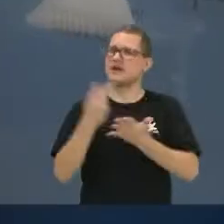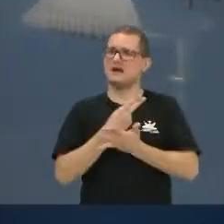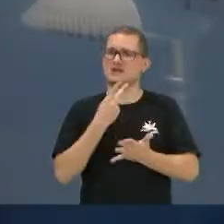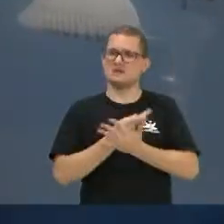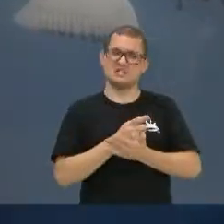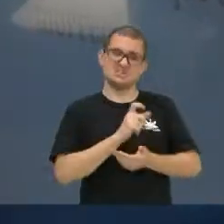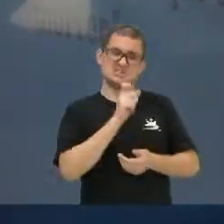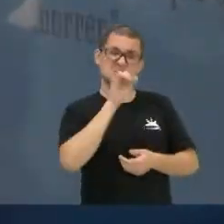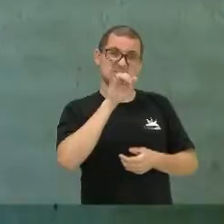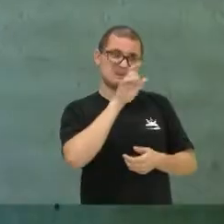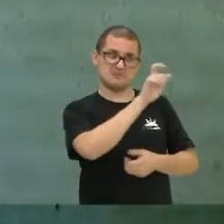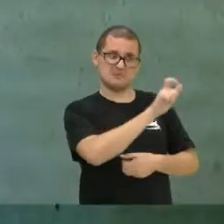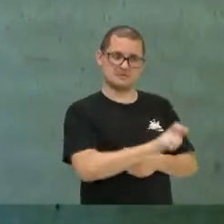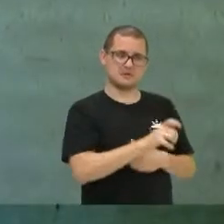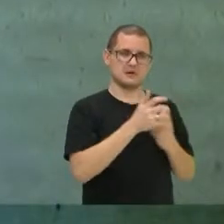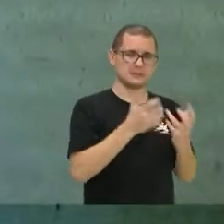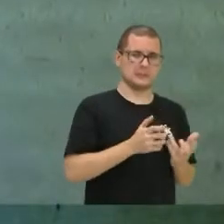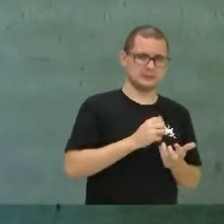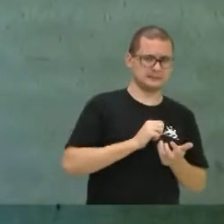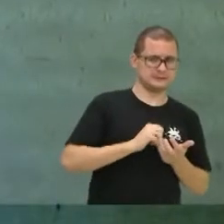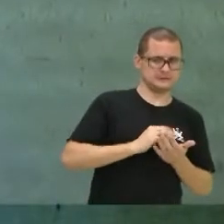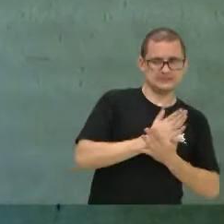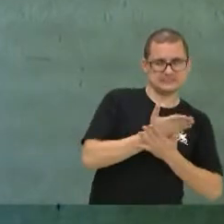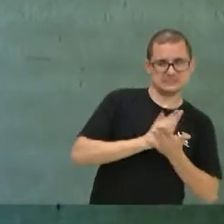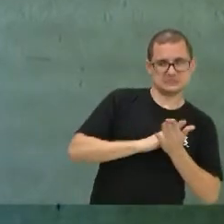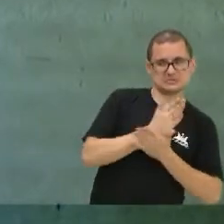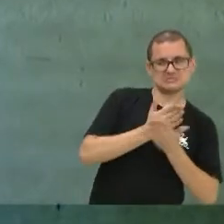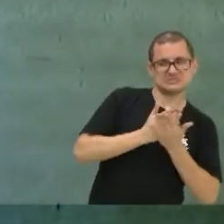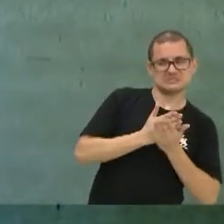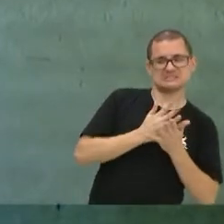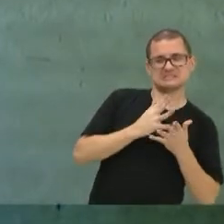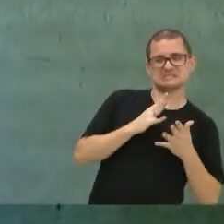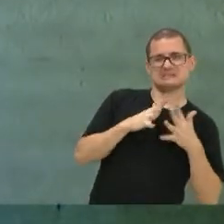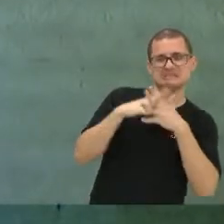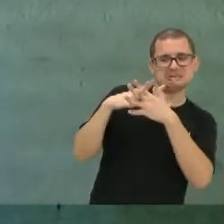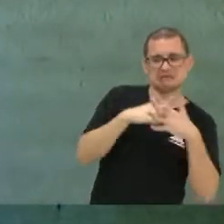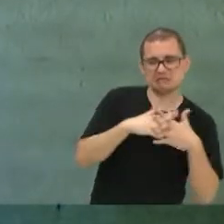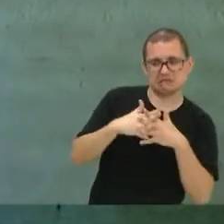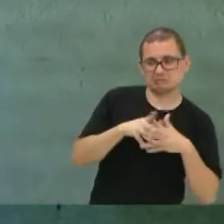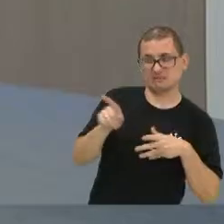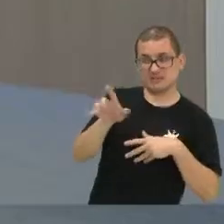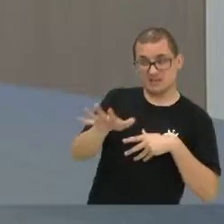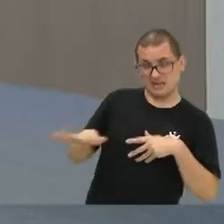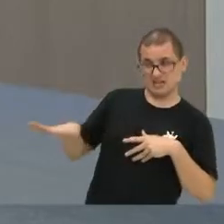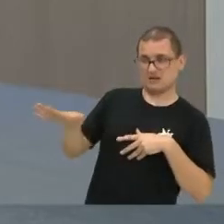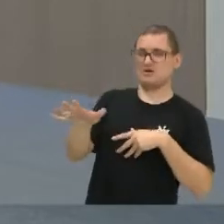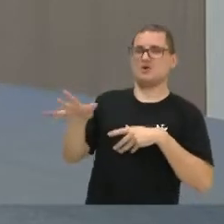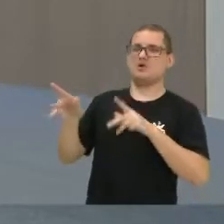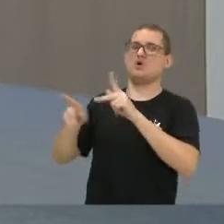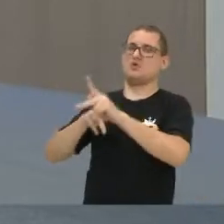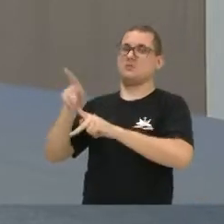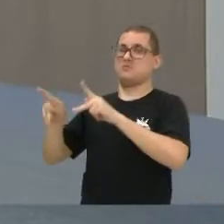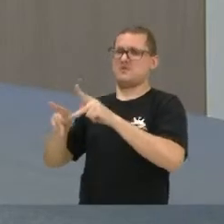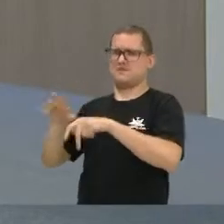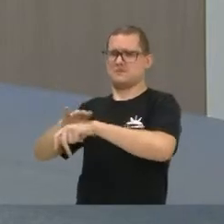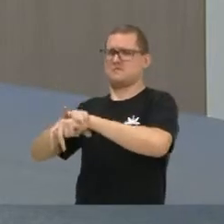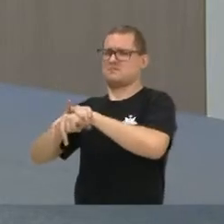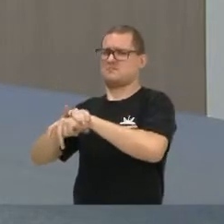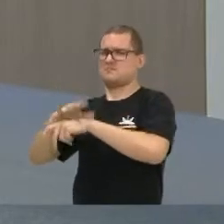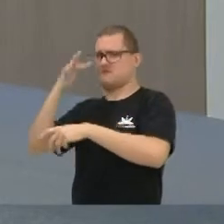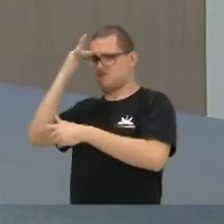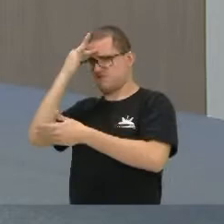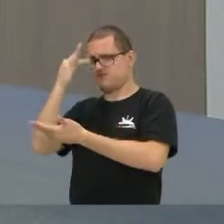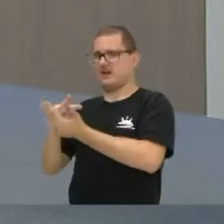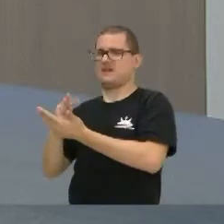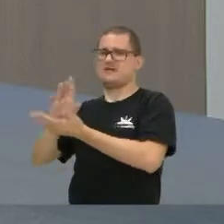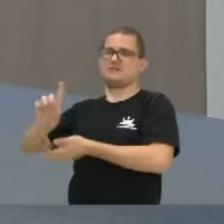alguém queira prejudicar as duas testemunhas os dois candelabros as duas